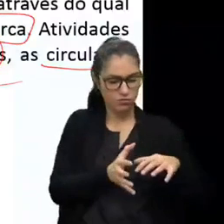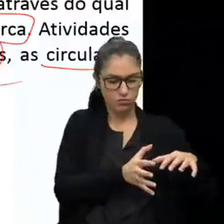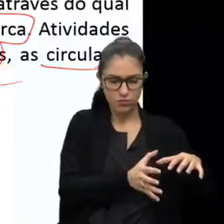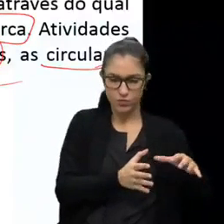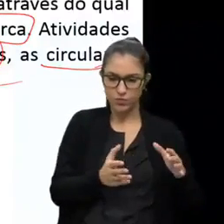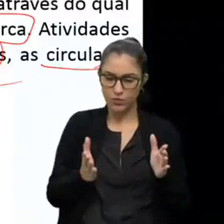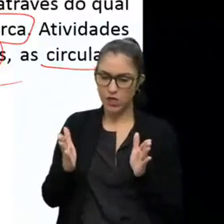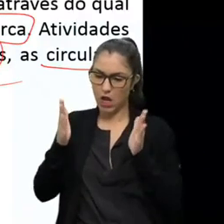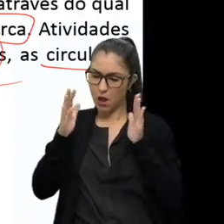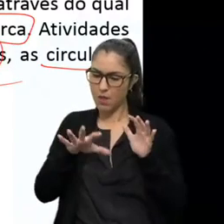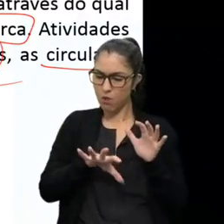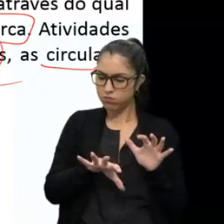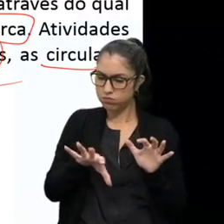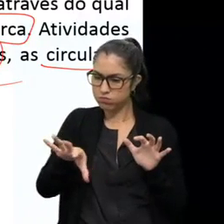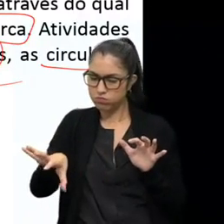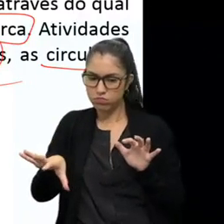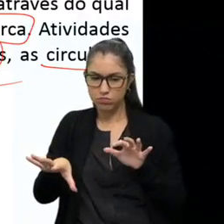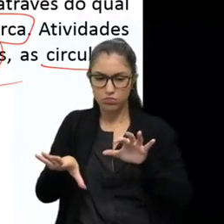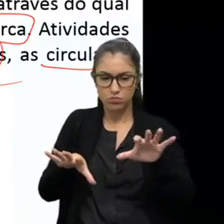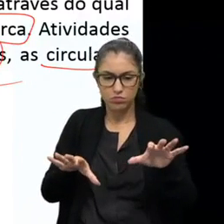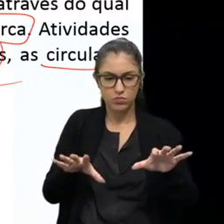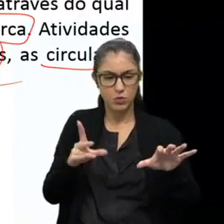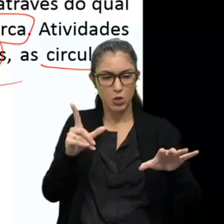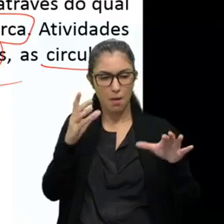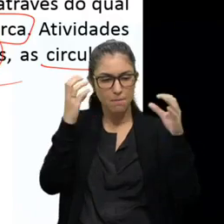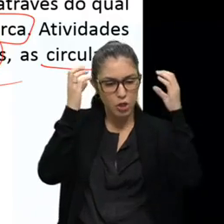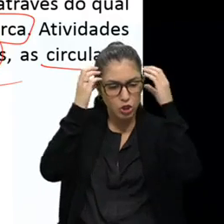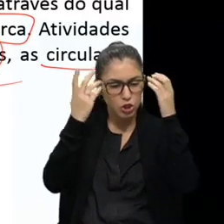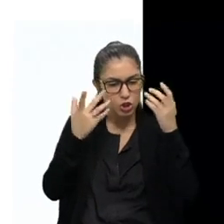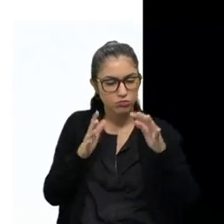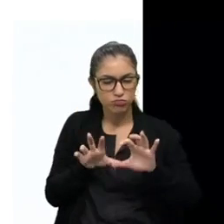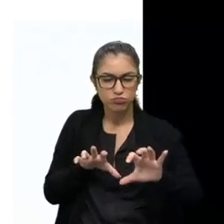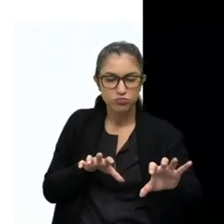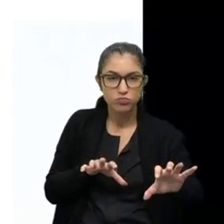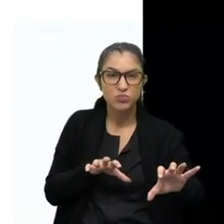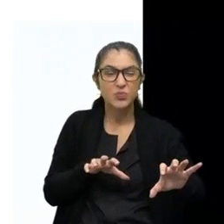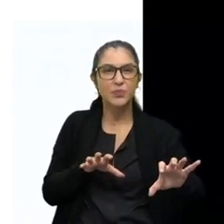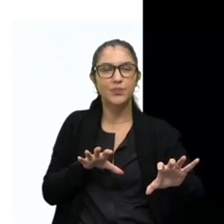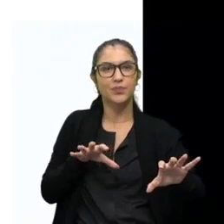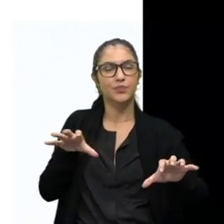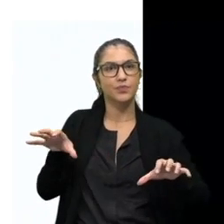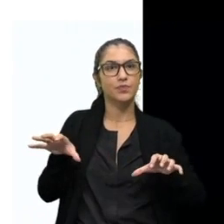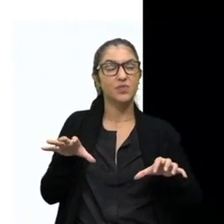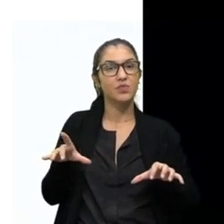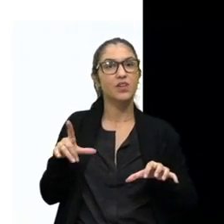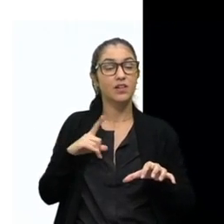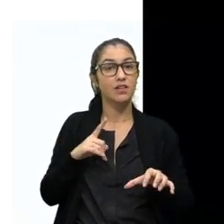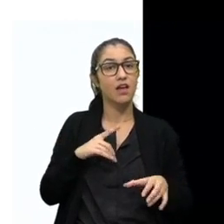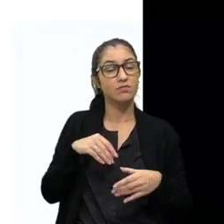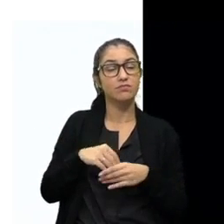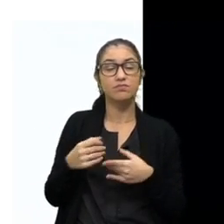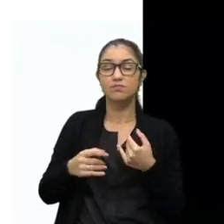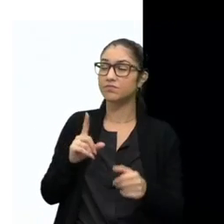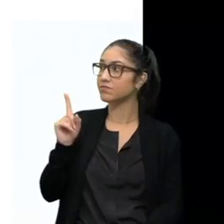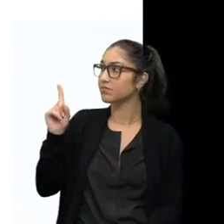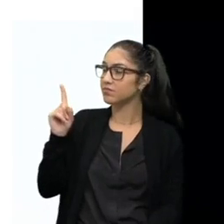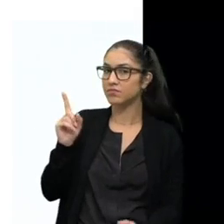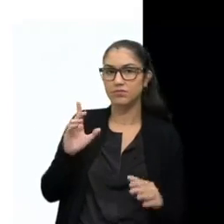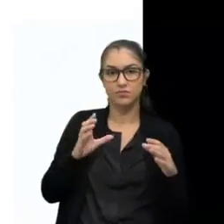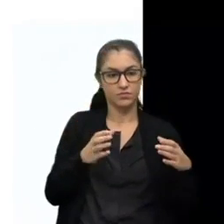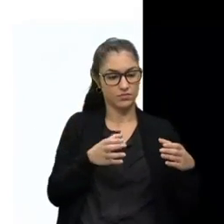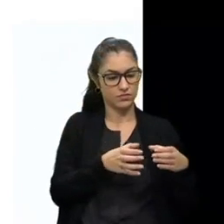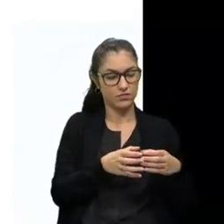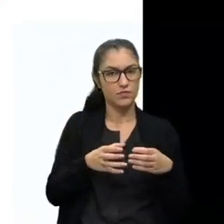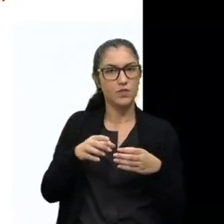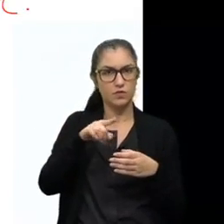os caminhãozinhos de outro, aquilo que é bichinho de outro, né? Dentro da sala de aula tem jogos assim, como os blocos lógicos, que eu